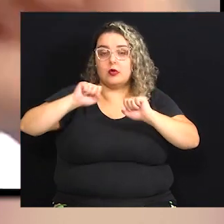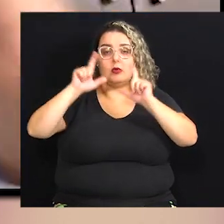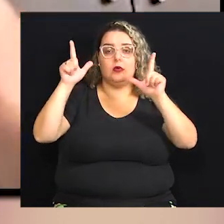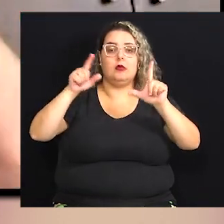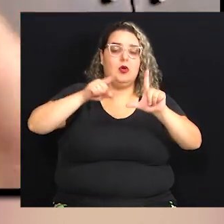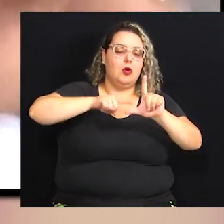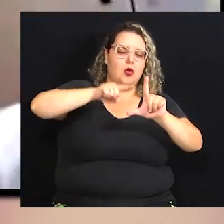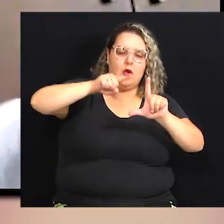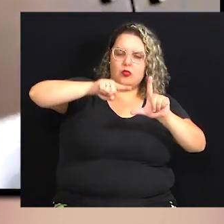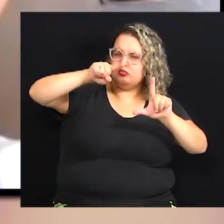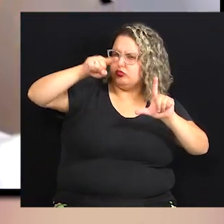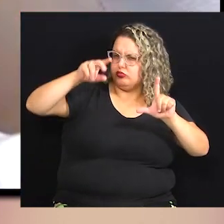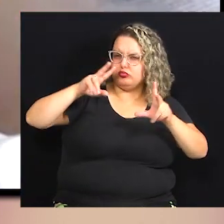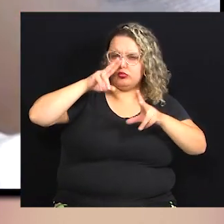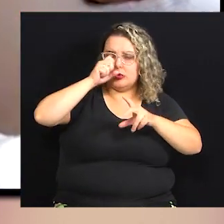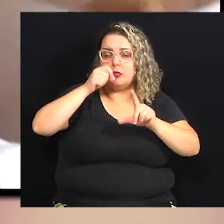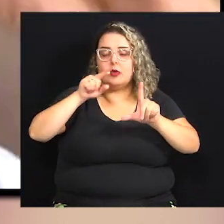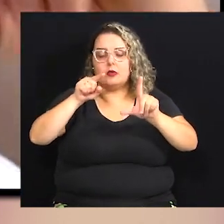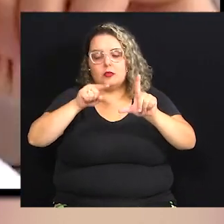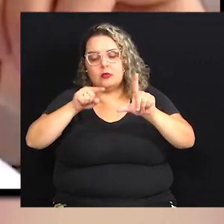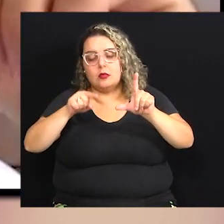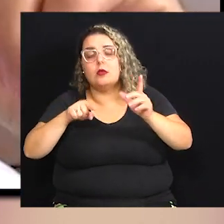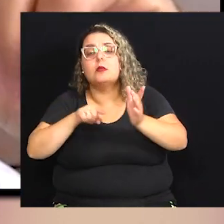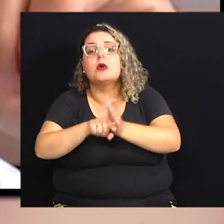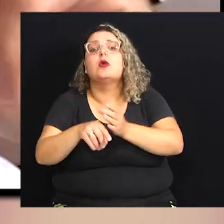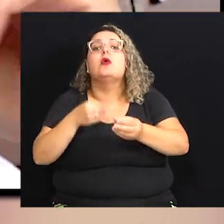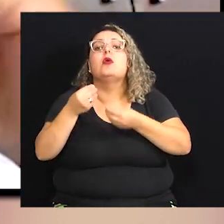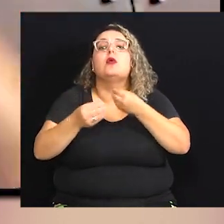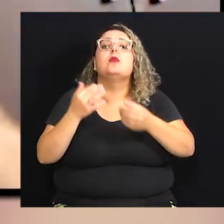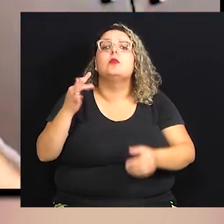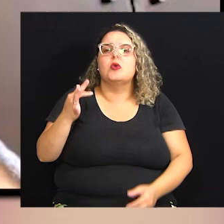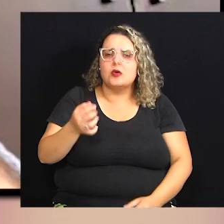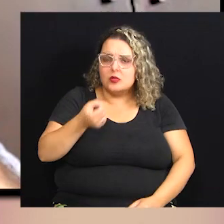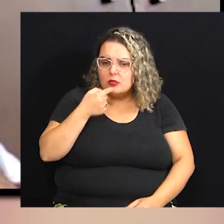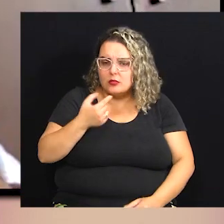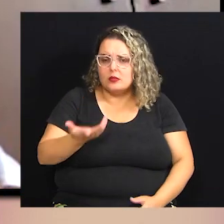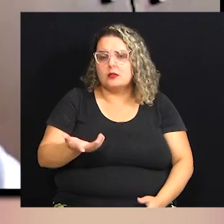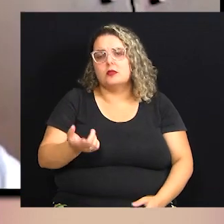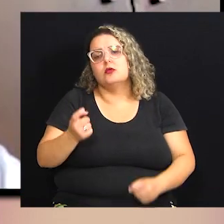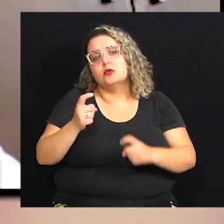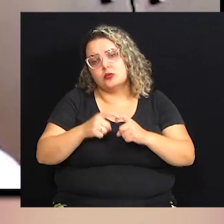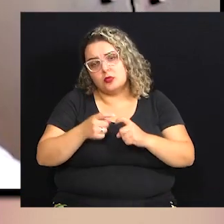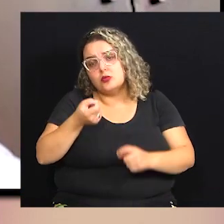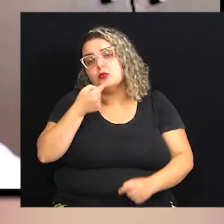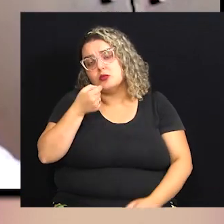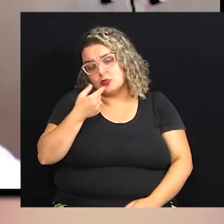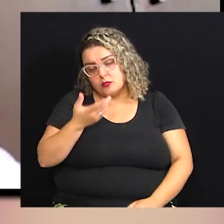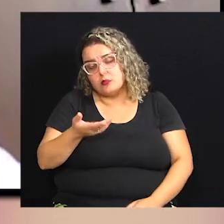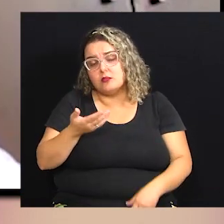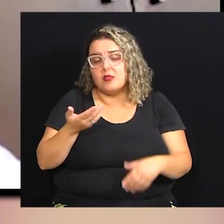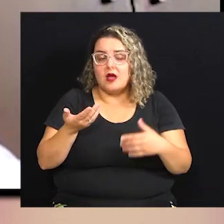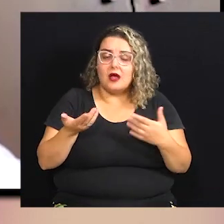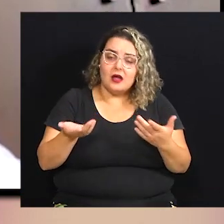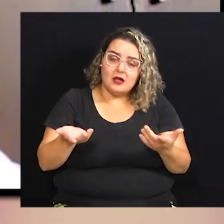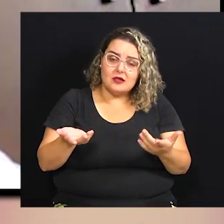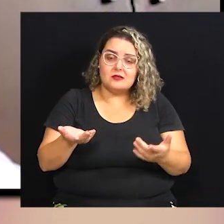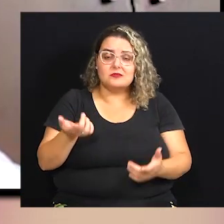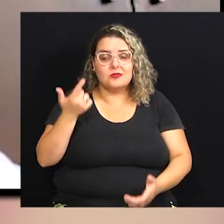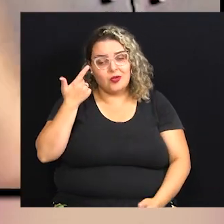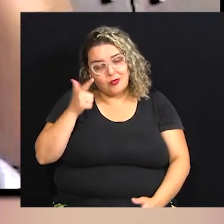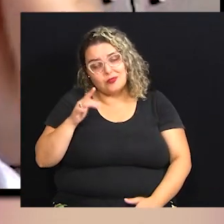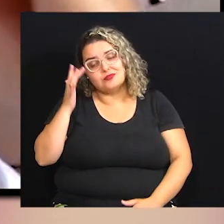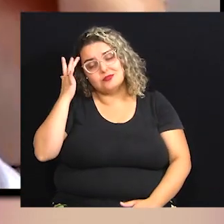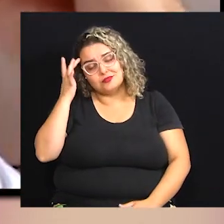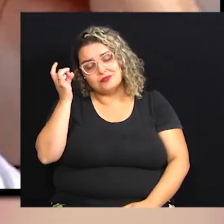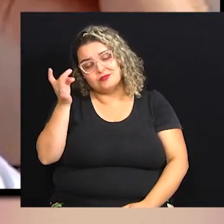eu acordo, por exemplo, ela fica muito forte. Aí no final do dia eu pergunto: como é que tá a tua dor? Você tomou o remédio? Doutor, tomei o remédio. Mas